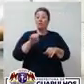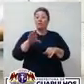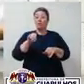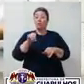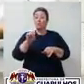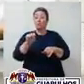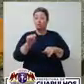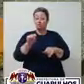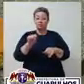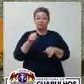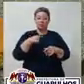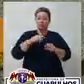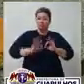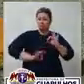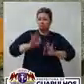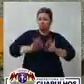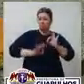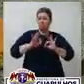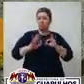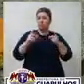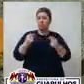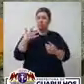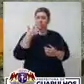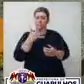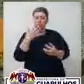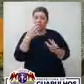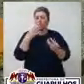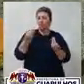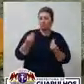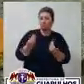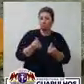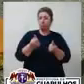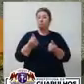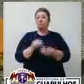flocos. Tudo isso aqui está sendo bem preparado, está um recheio bem saboroso.